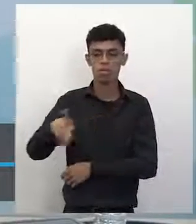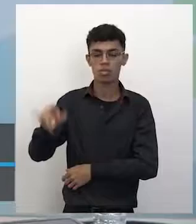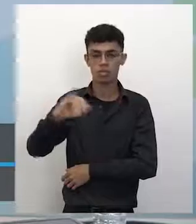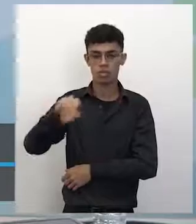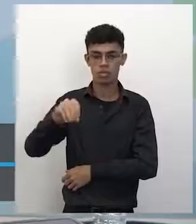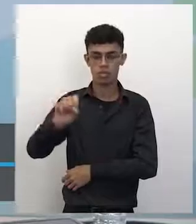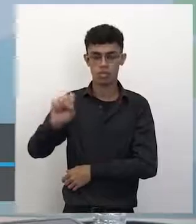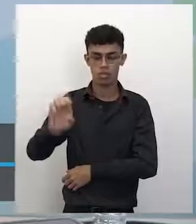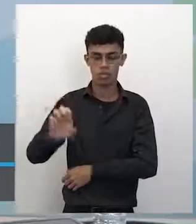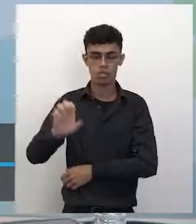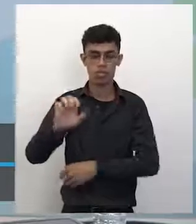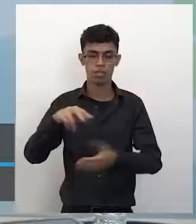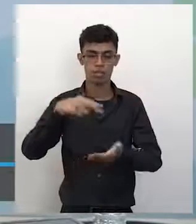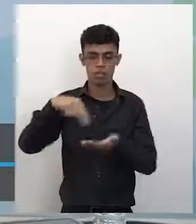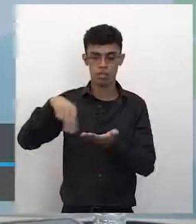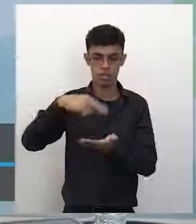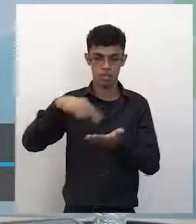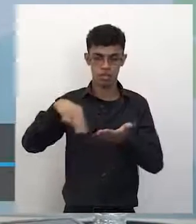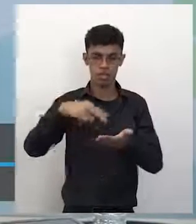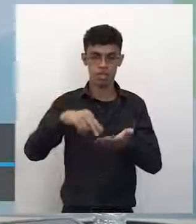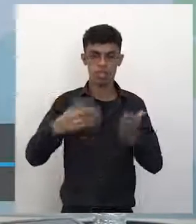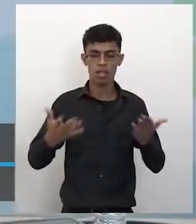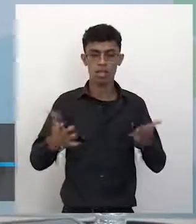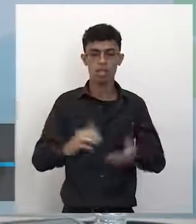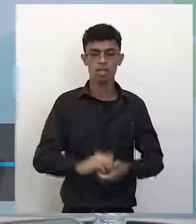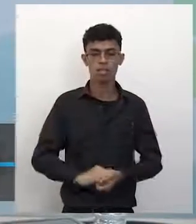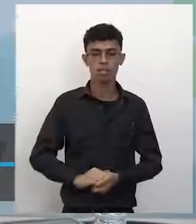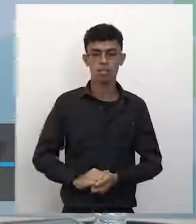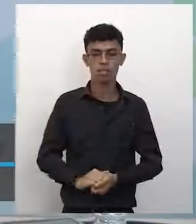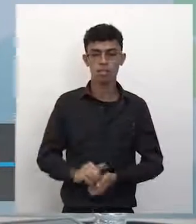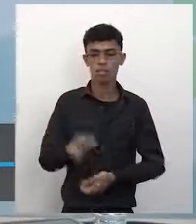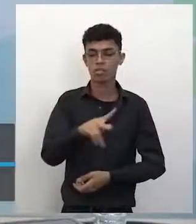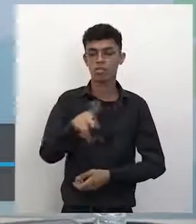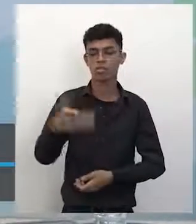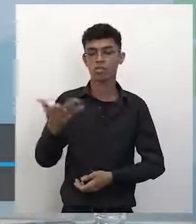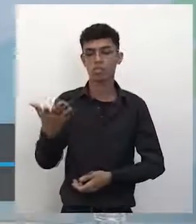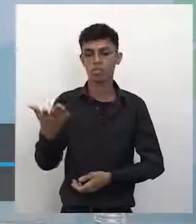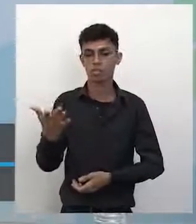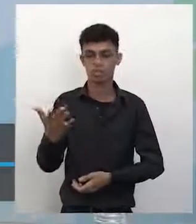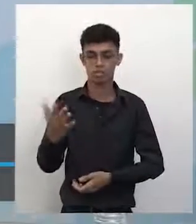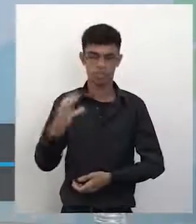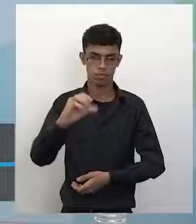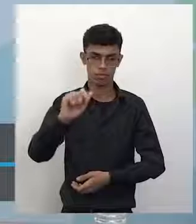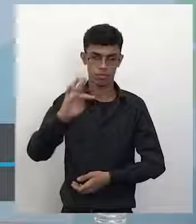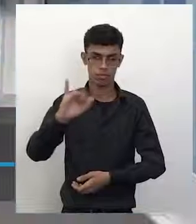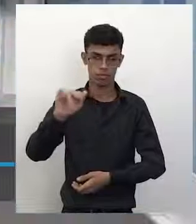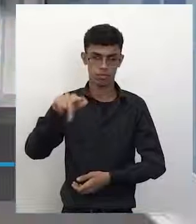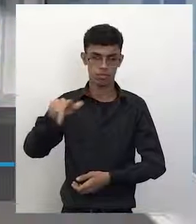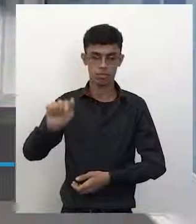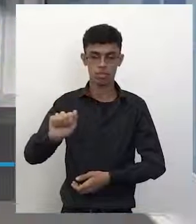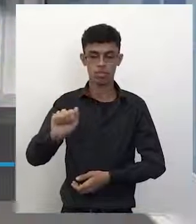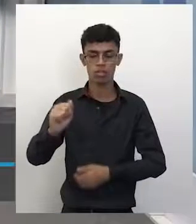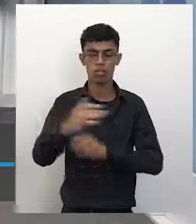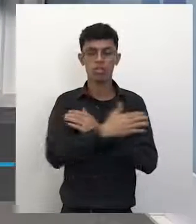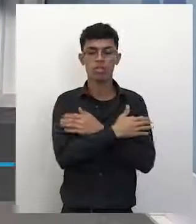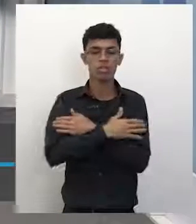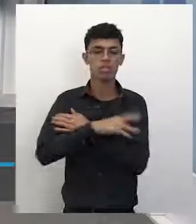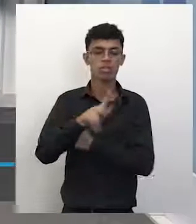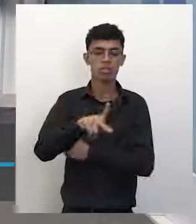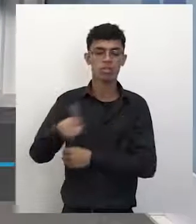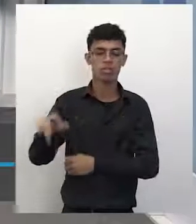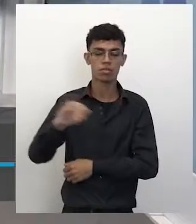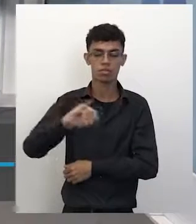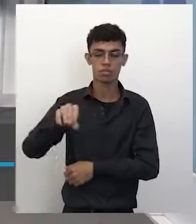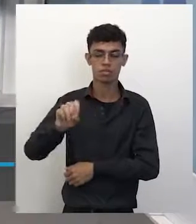Luiz dançava catira. Toda vez que eu falava, ah, pessoal, catira. Professor Luiz, José Luiz dança catira. Ai, então, um legal. Abraço aí, professor José Luiz e o pessoal